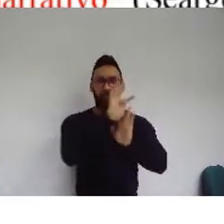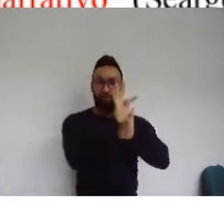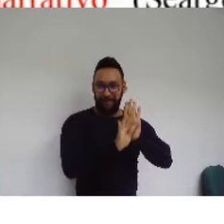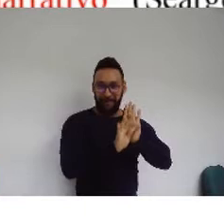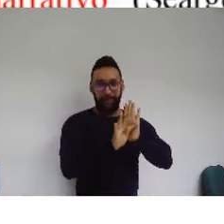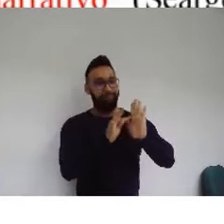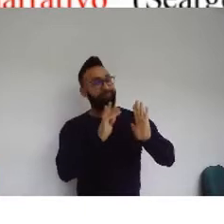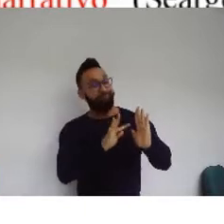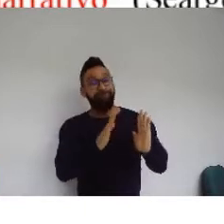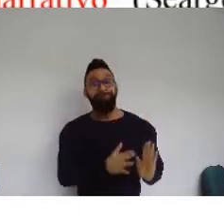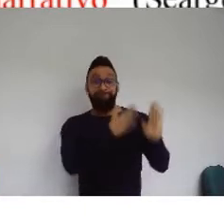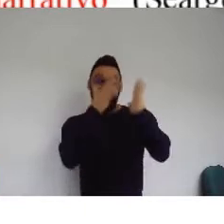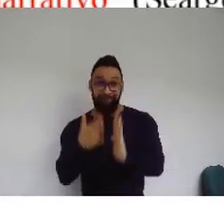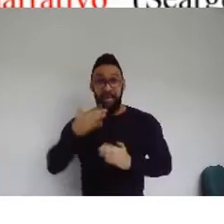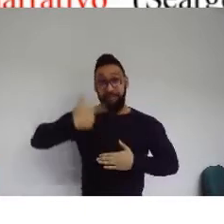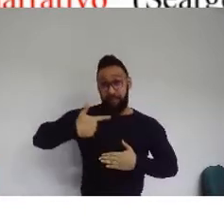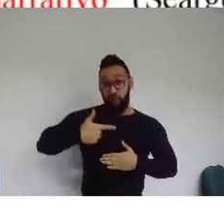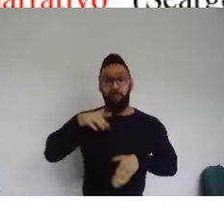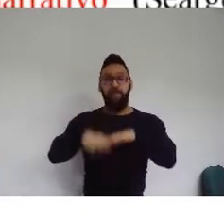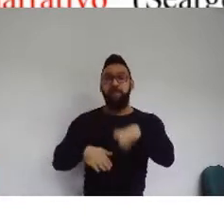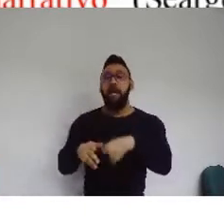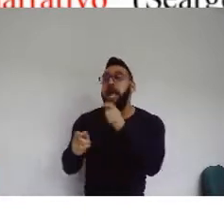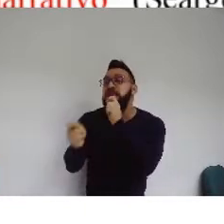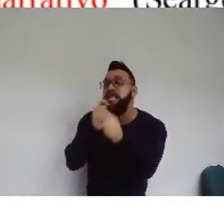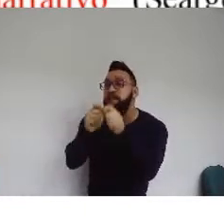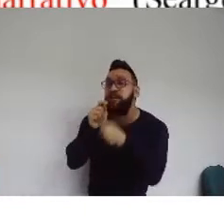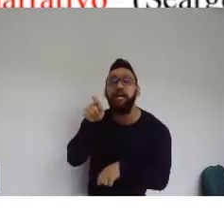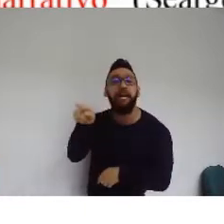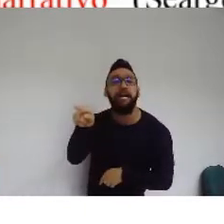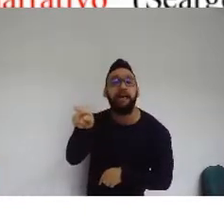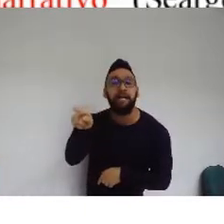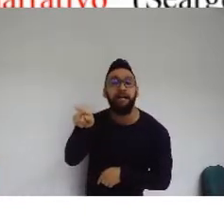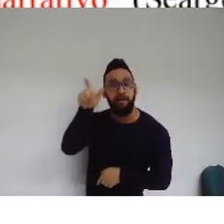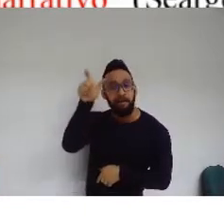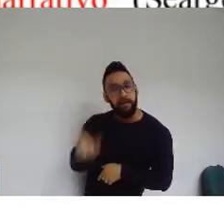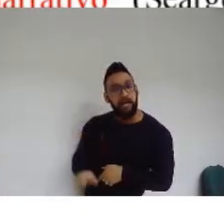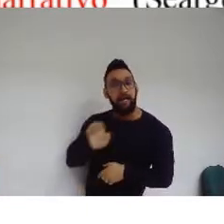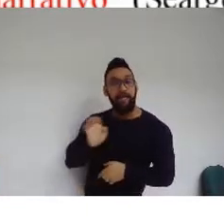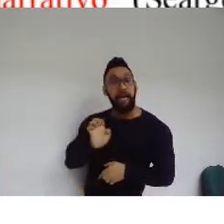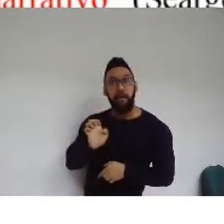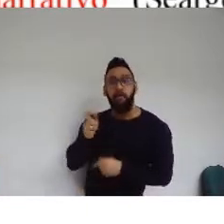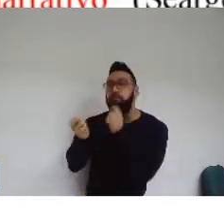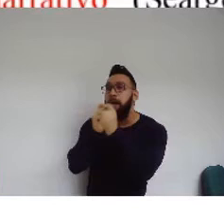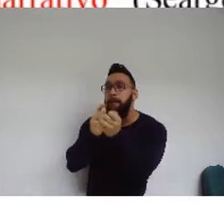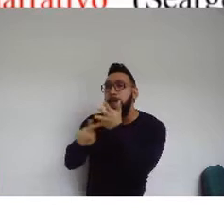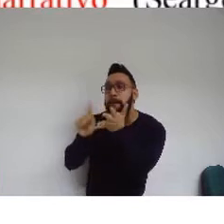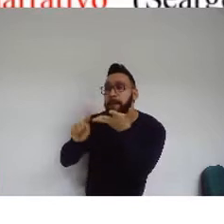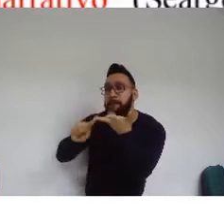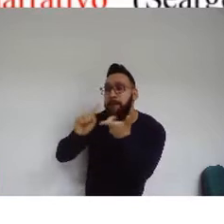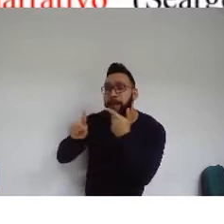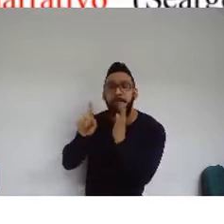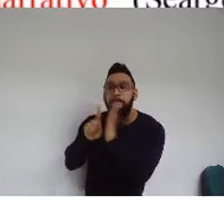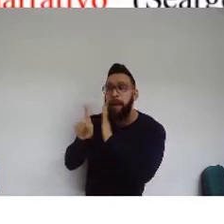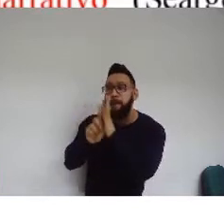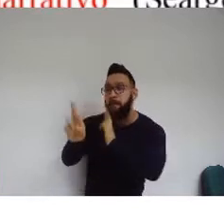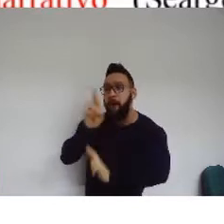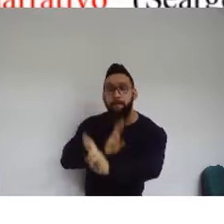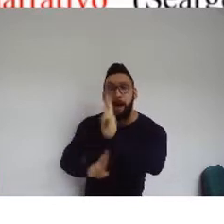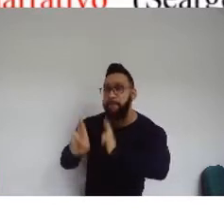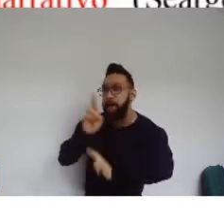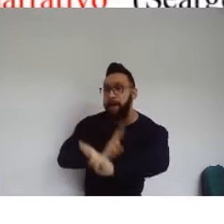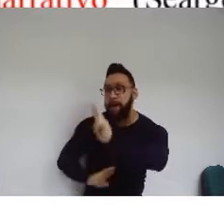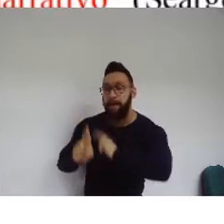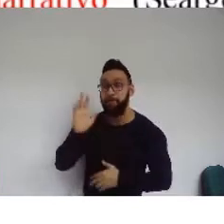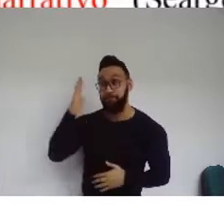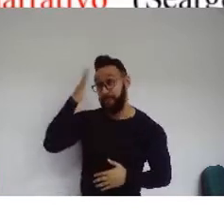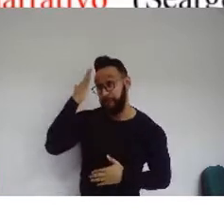espaço dessa paisagem semiótica. O Blumart nos convida a considerar